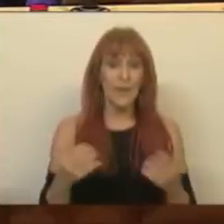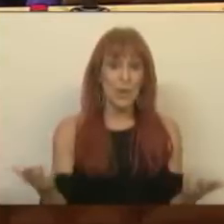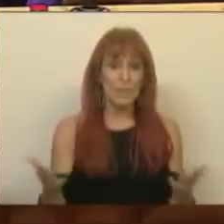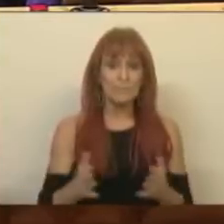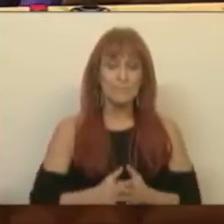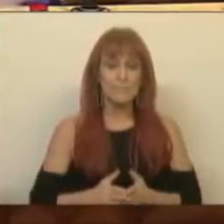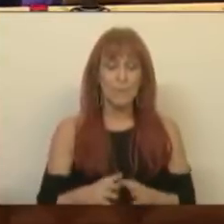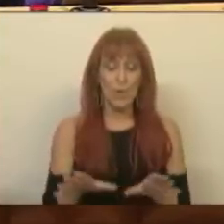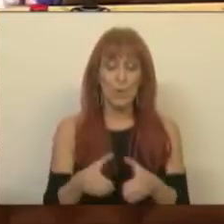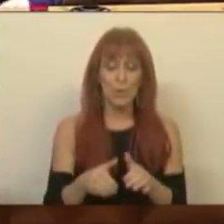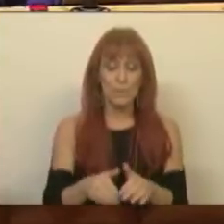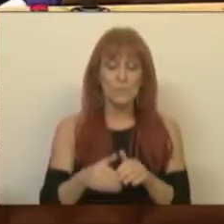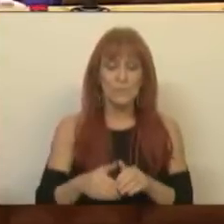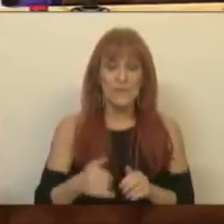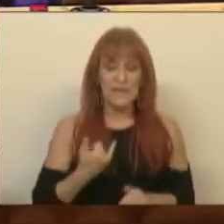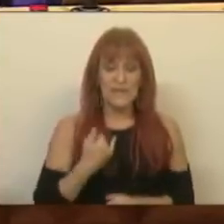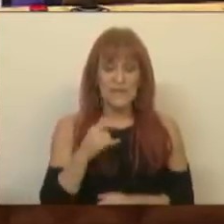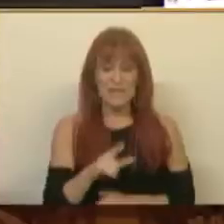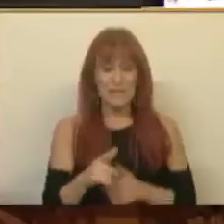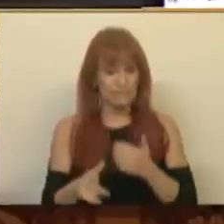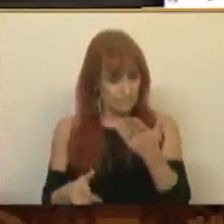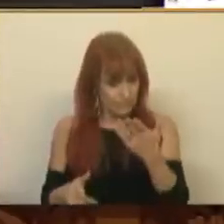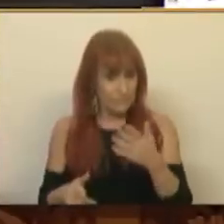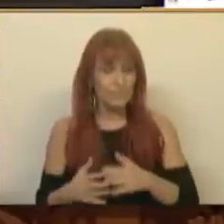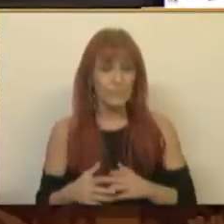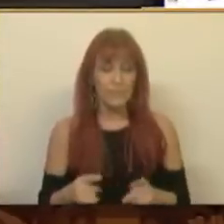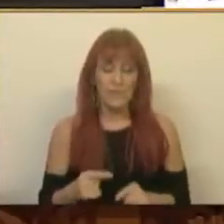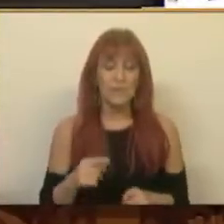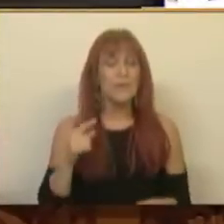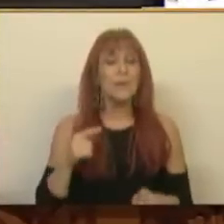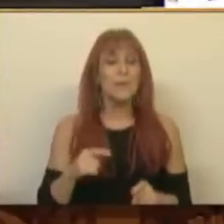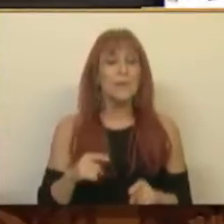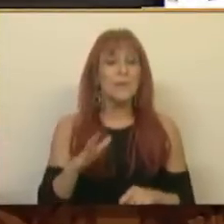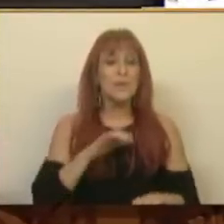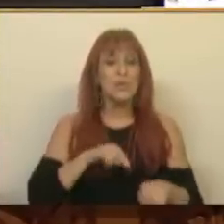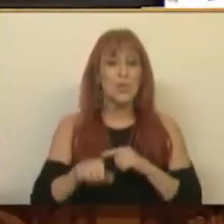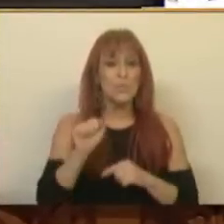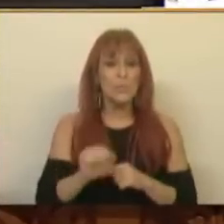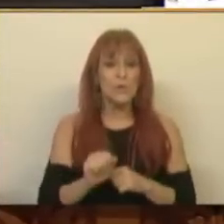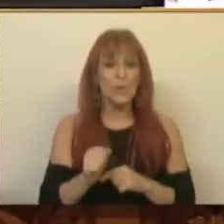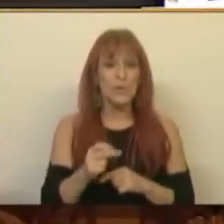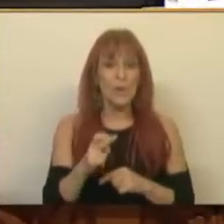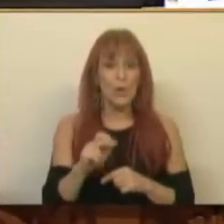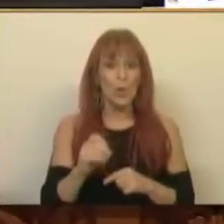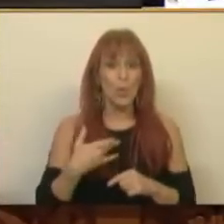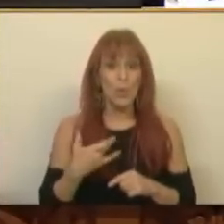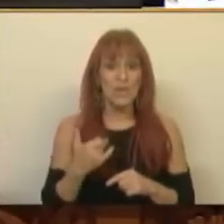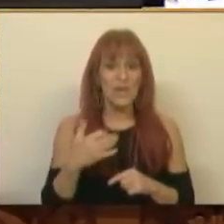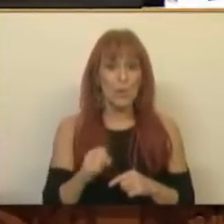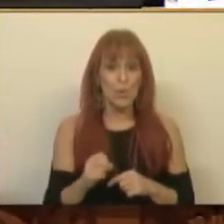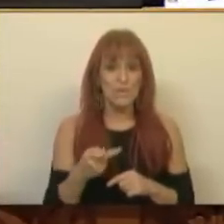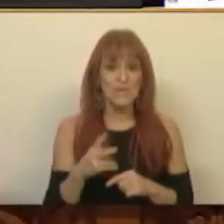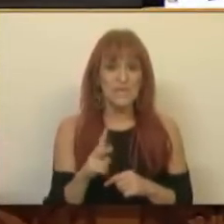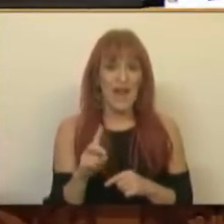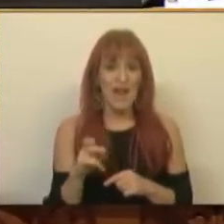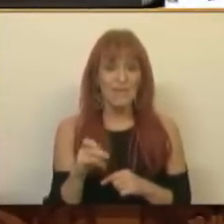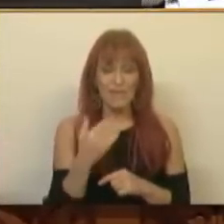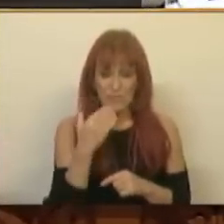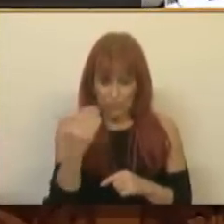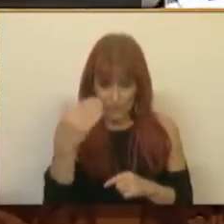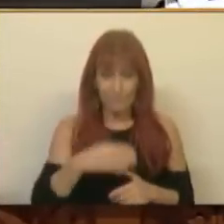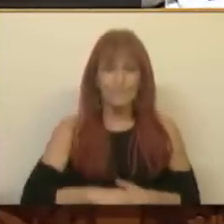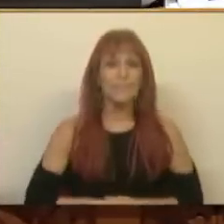do grupo parlamentar da iniciativa liberal e para efeito tem a palavra ao senhor Deputado Rodrigo Saraiva faz favor